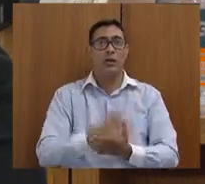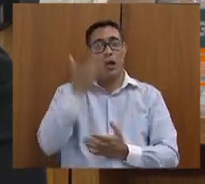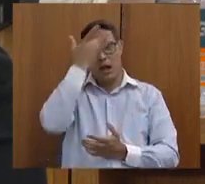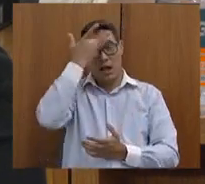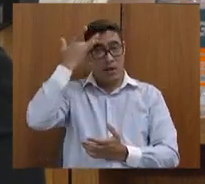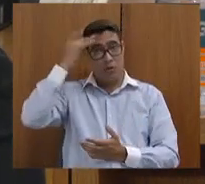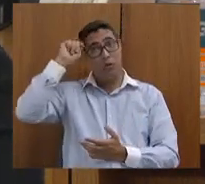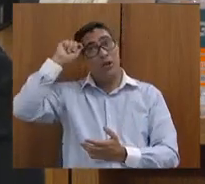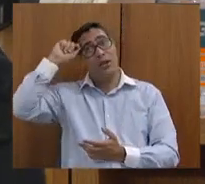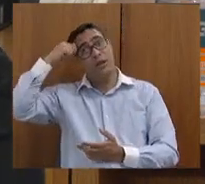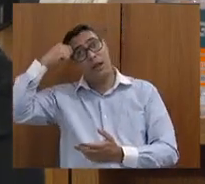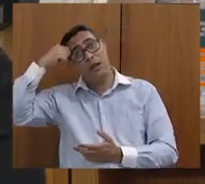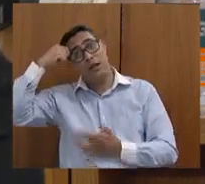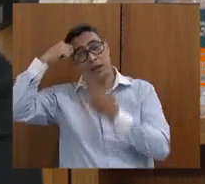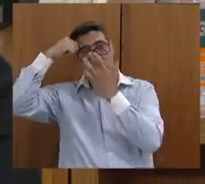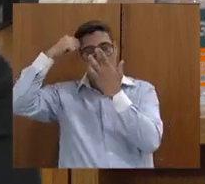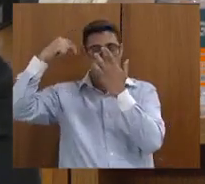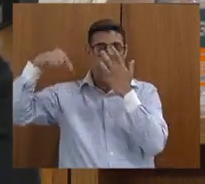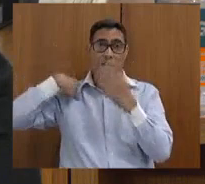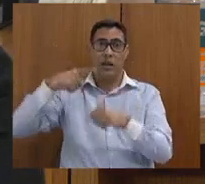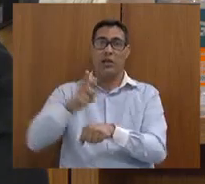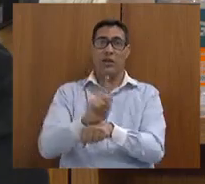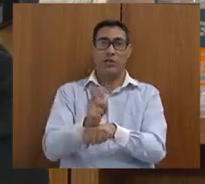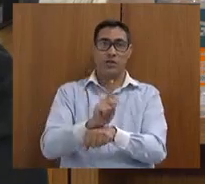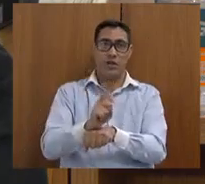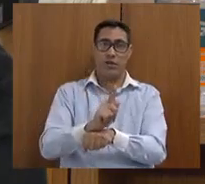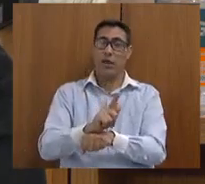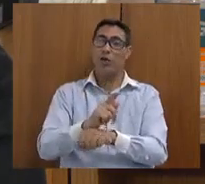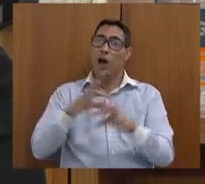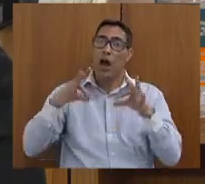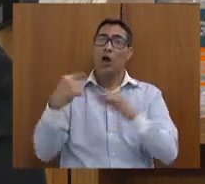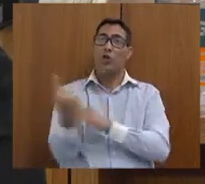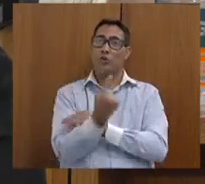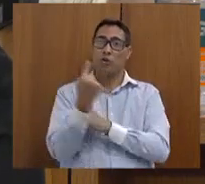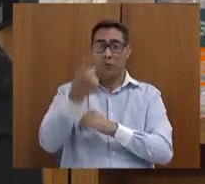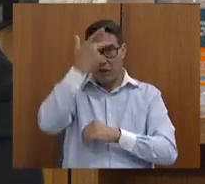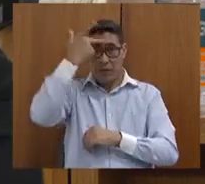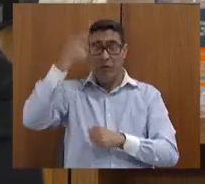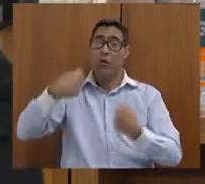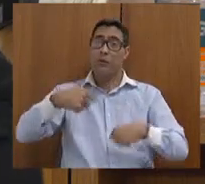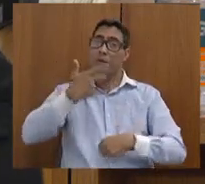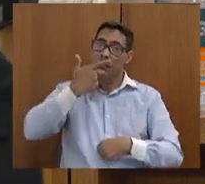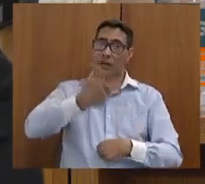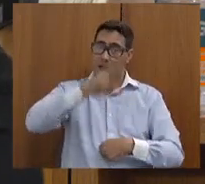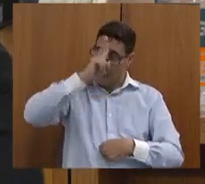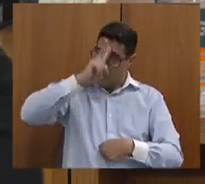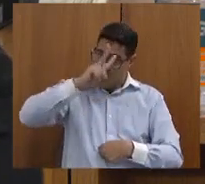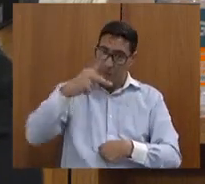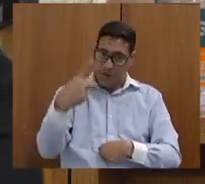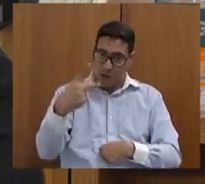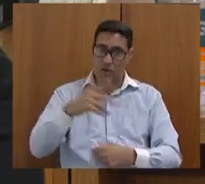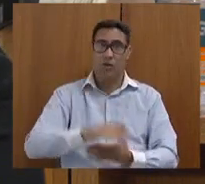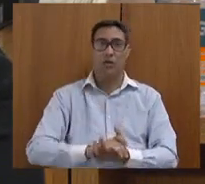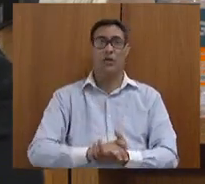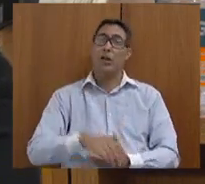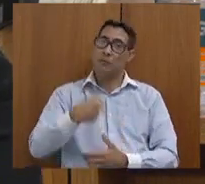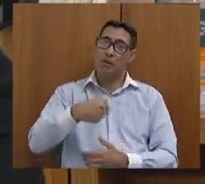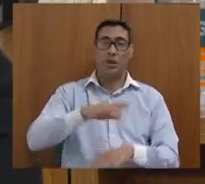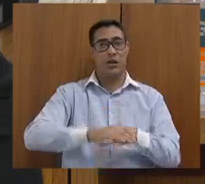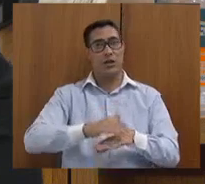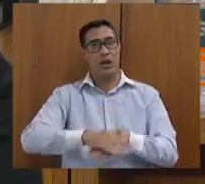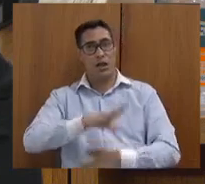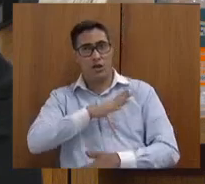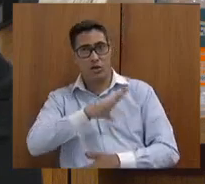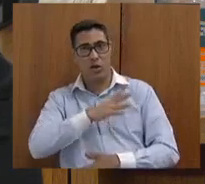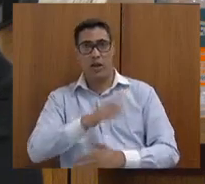negra Ocupa um cargo de Gestão a todo momento as pessoas precisam relembrar isso ou dizer que é preciso ter coragem não